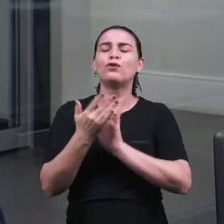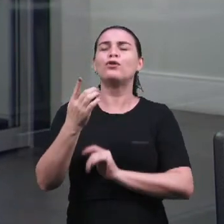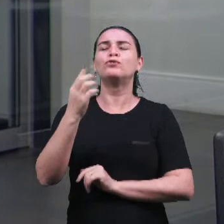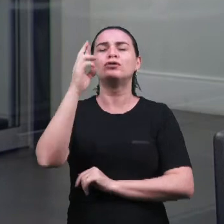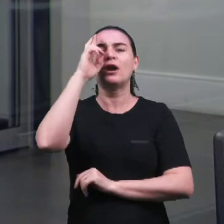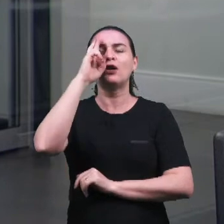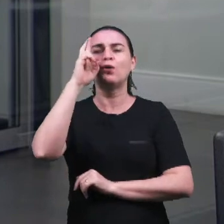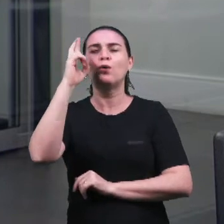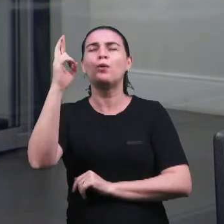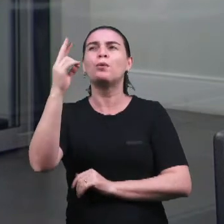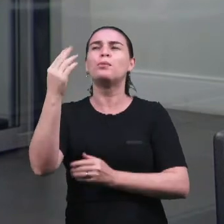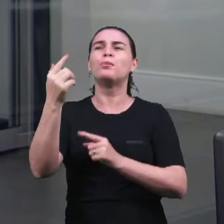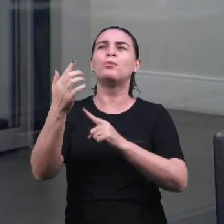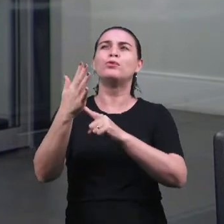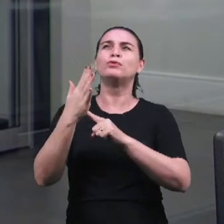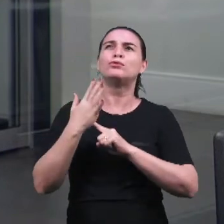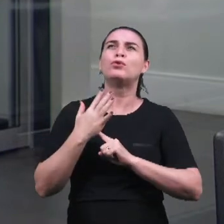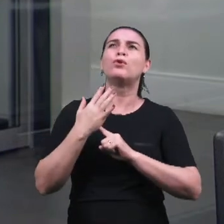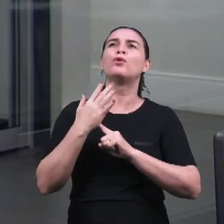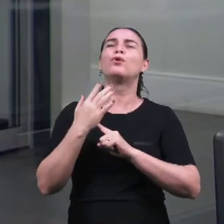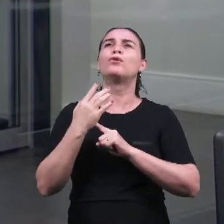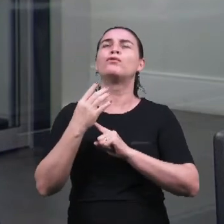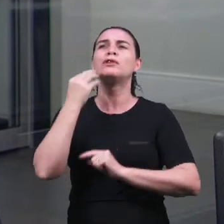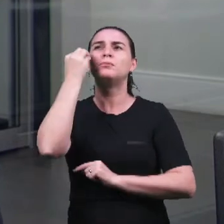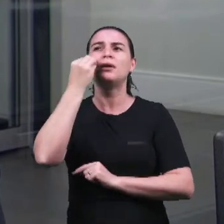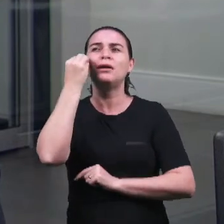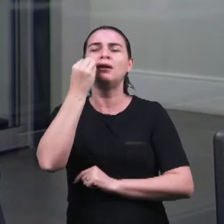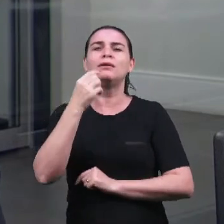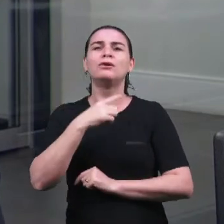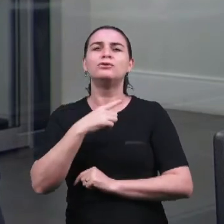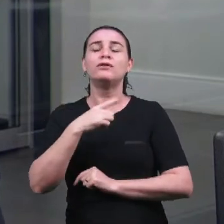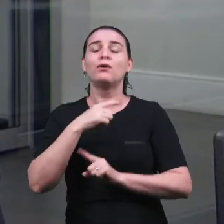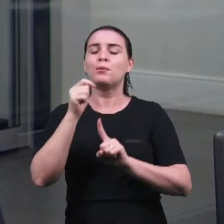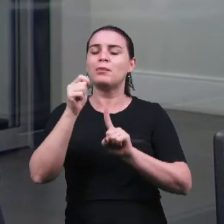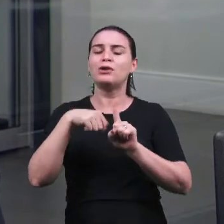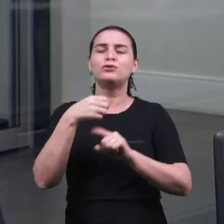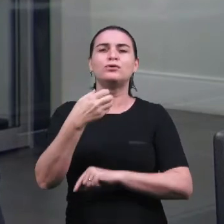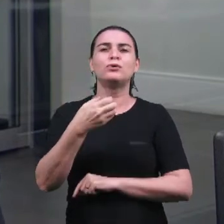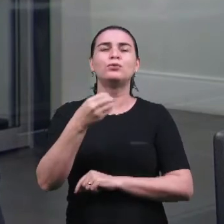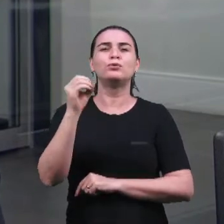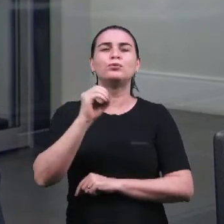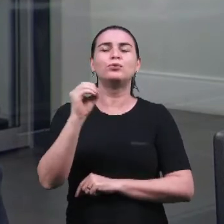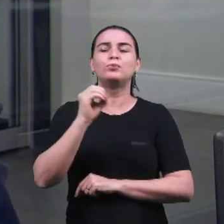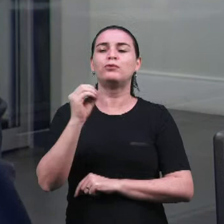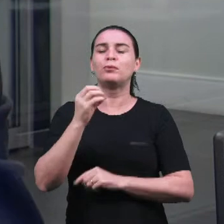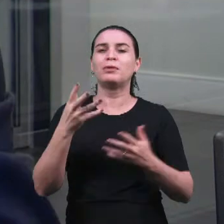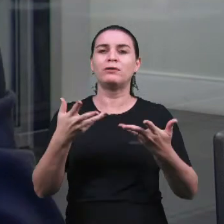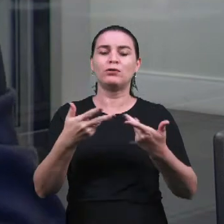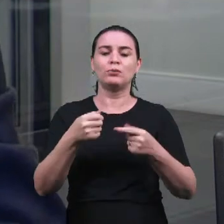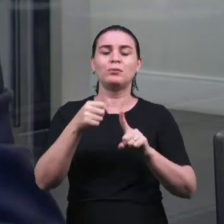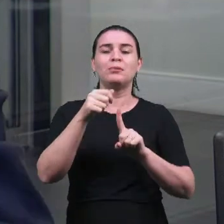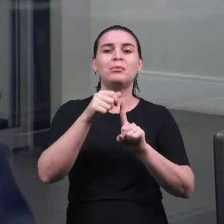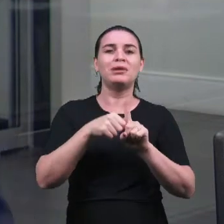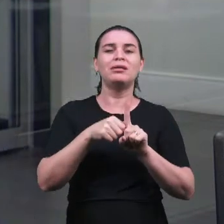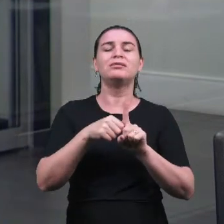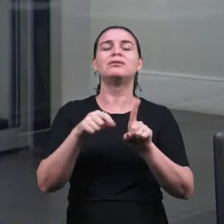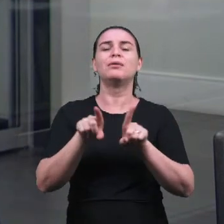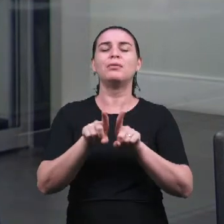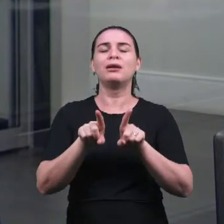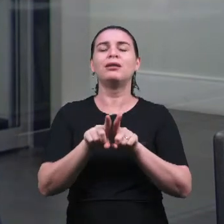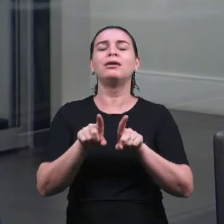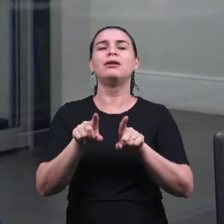desse jeito. E isso foi assim, o mês de outubro foi muito especial, com o evento das crianças. E uma coisa que eu acho